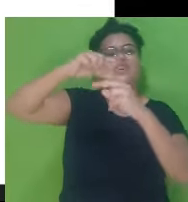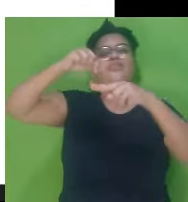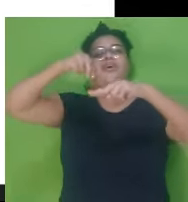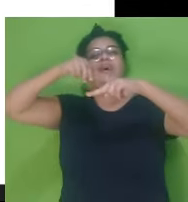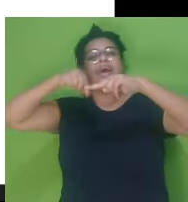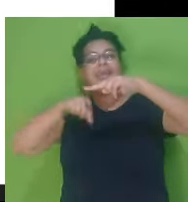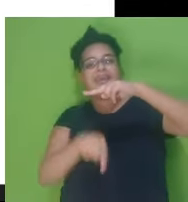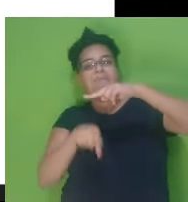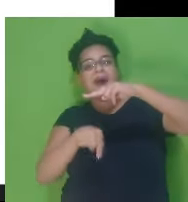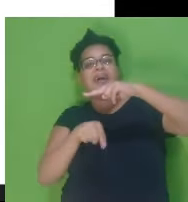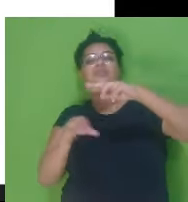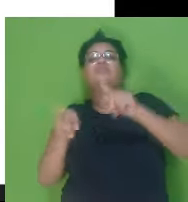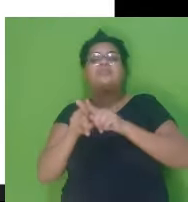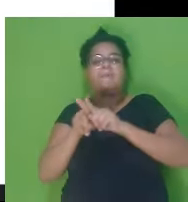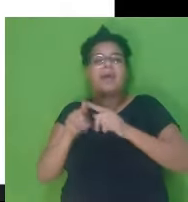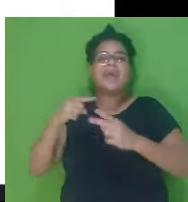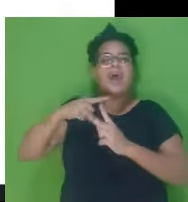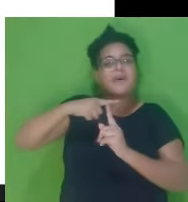está próximo de 1.